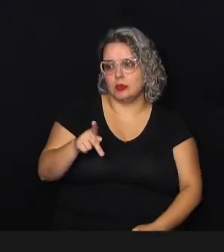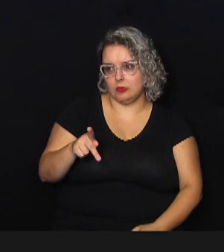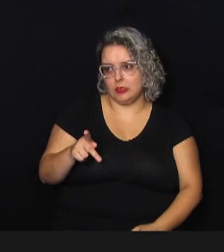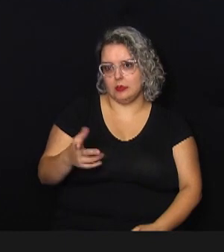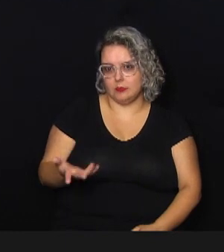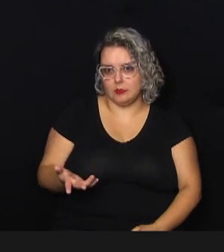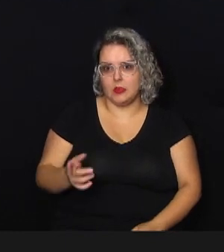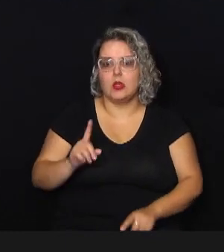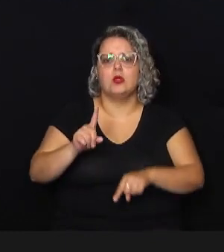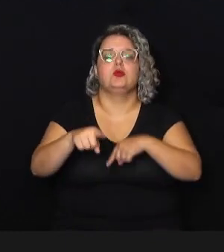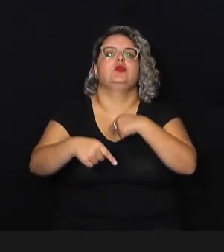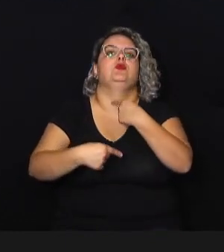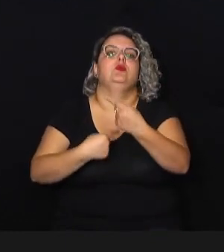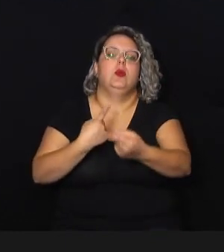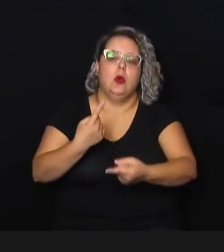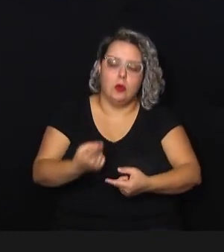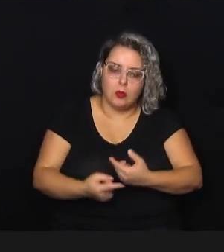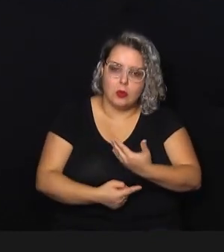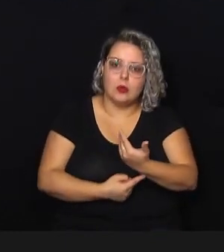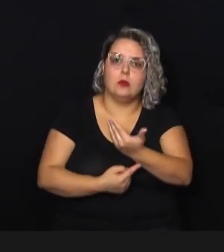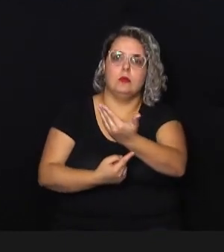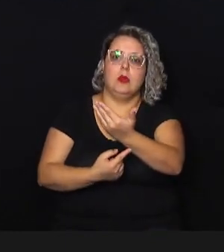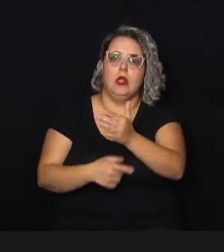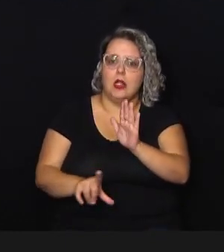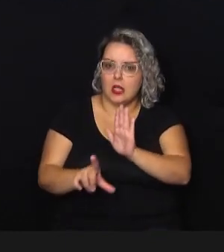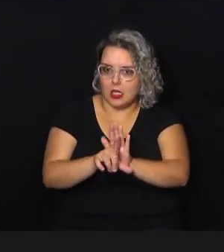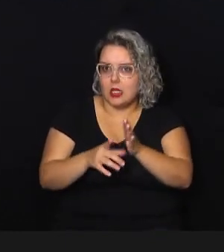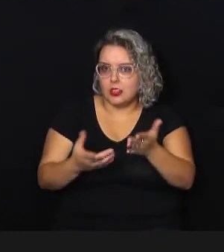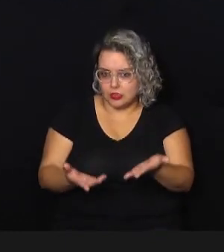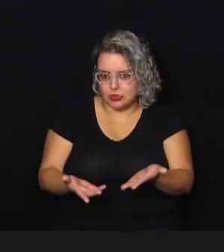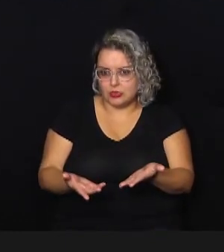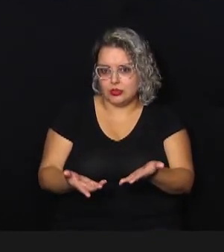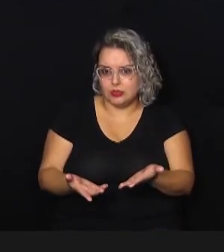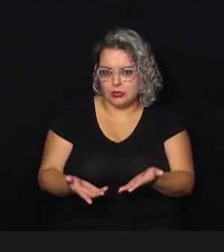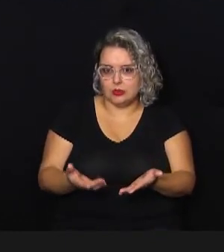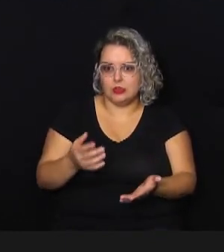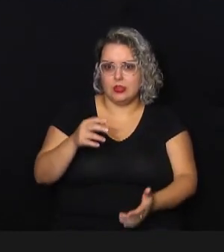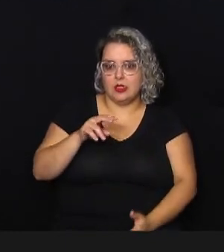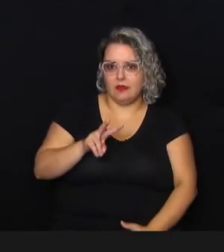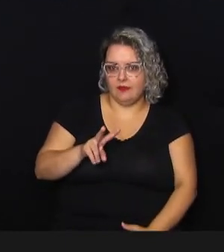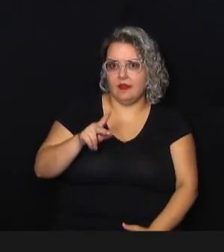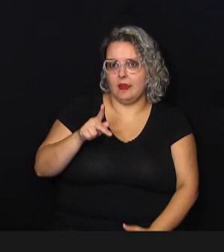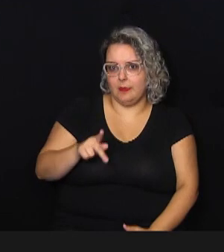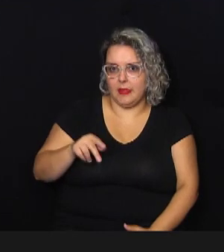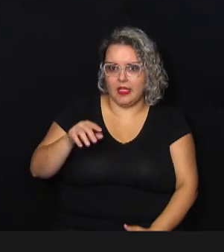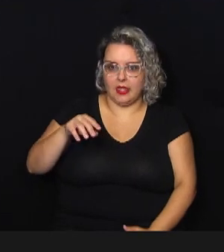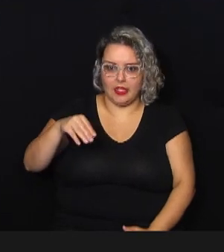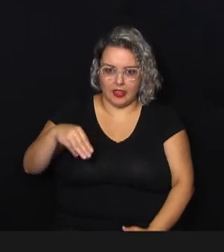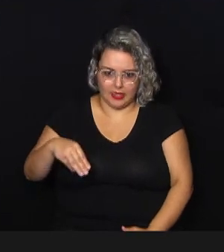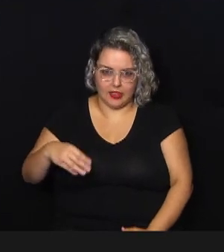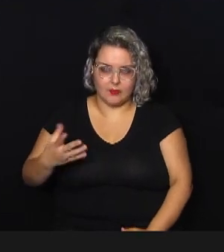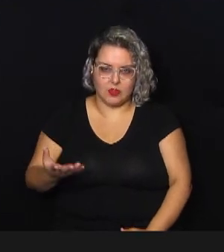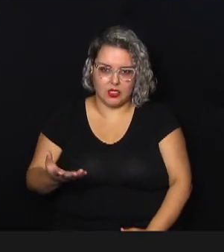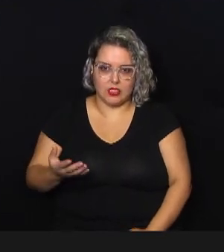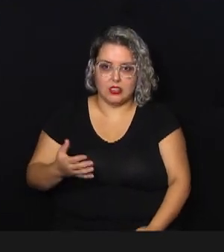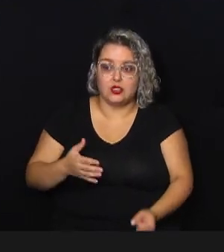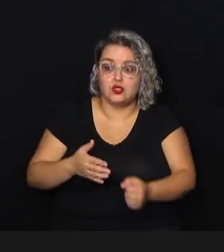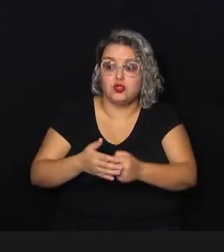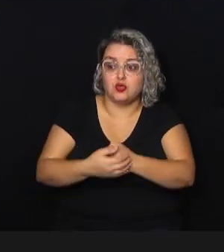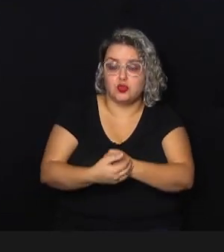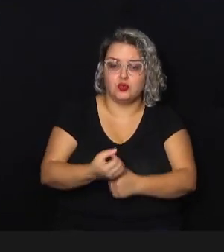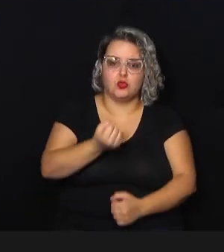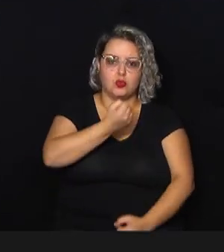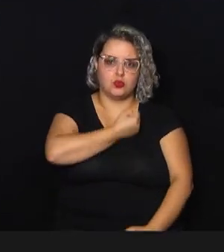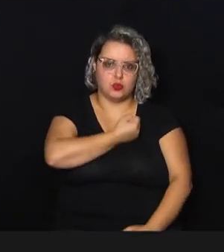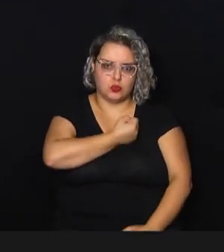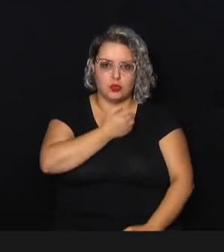de uma outra tecnologia legítima, que a gente chama de VPN, né, que ele camufla esses números.